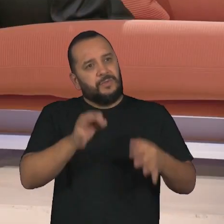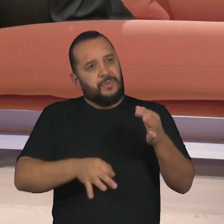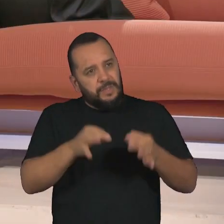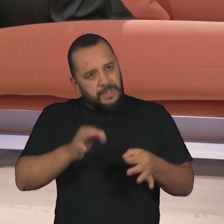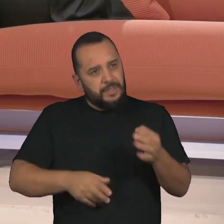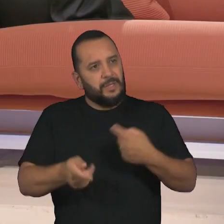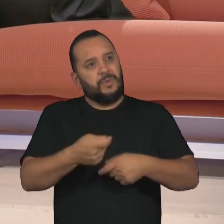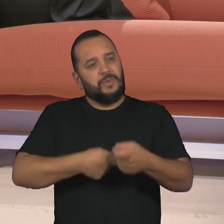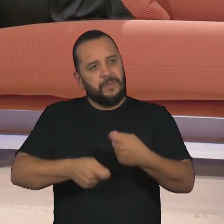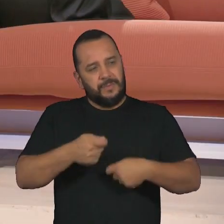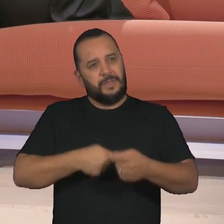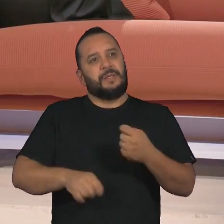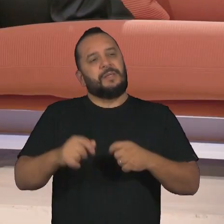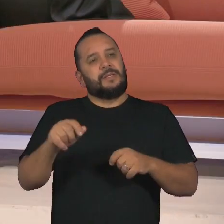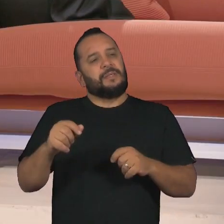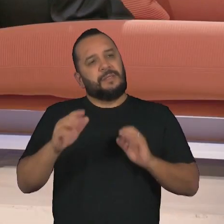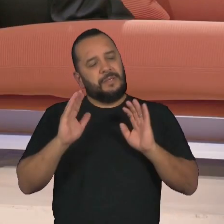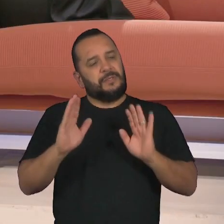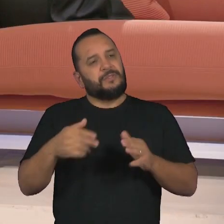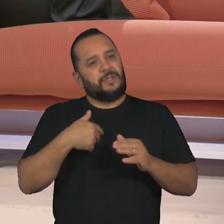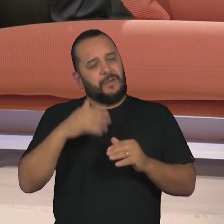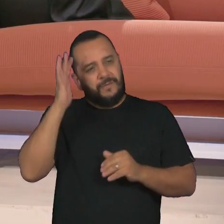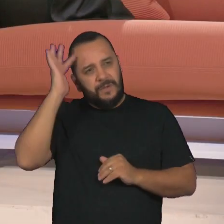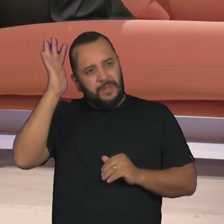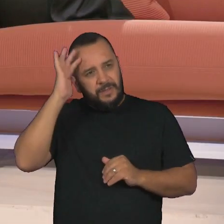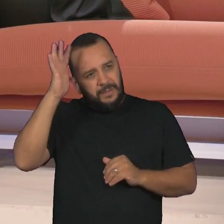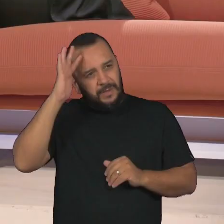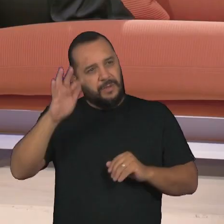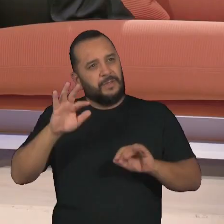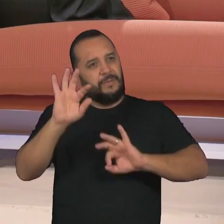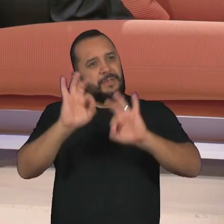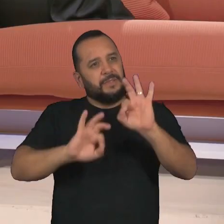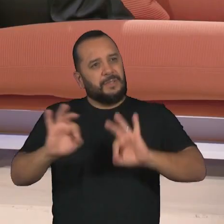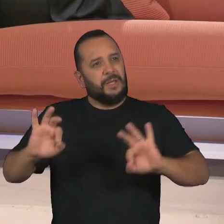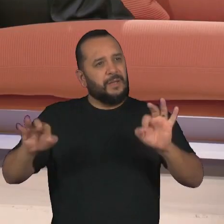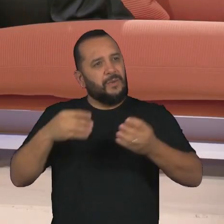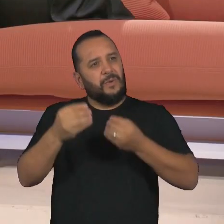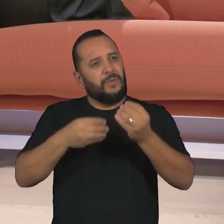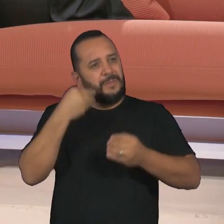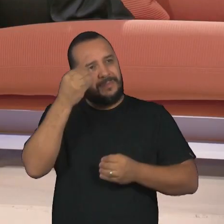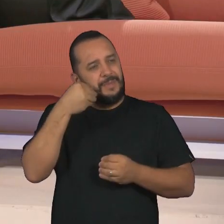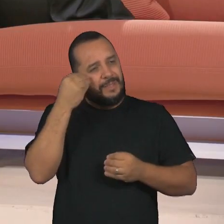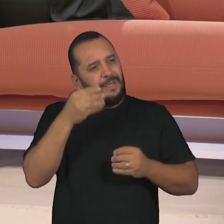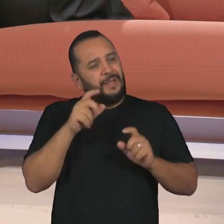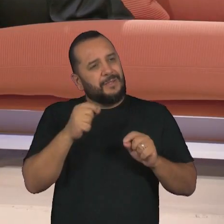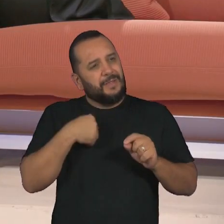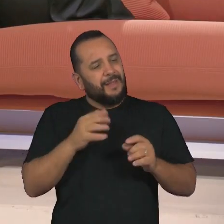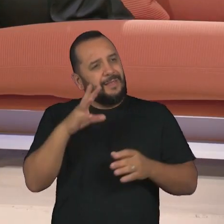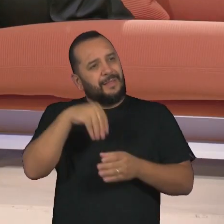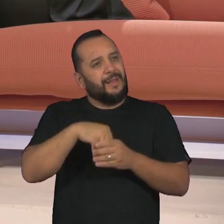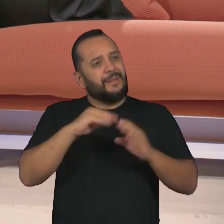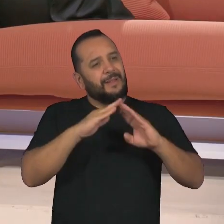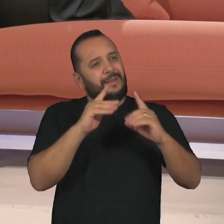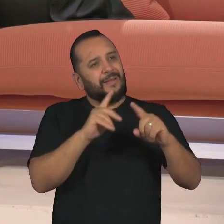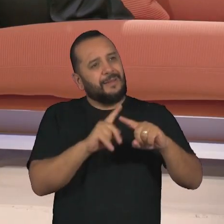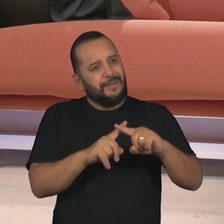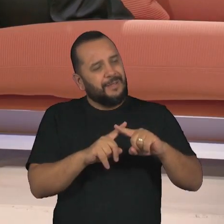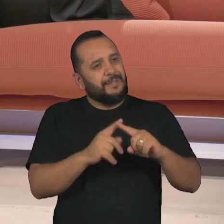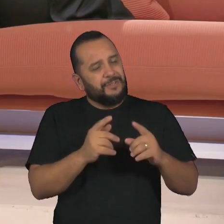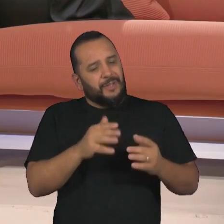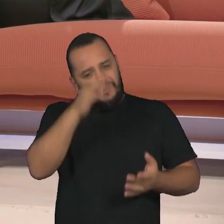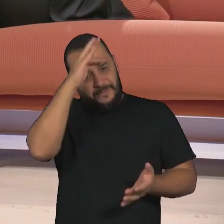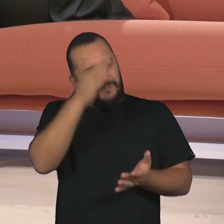economistas, pensadores, design e tal. Como é que é a experiência da fé, dessa dimensão